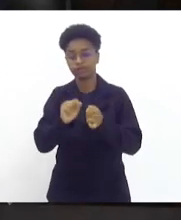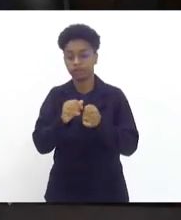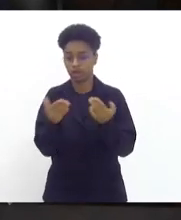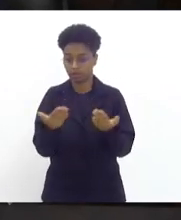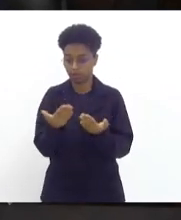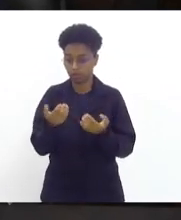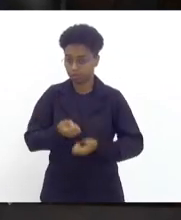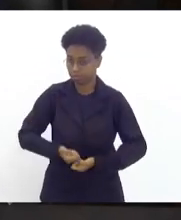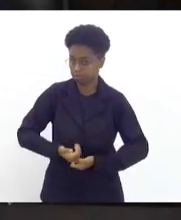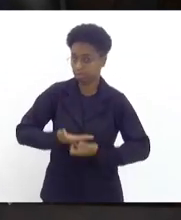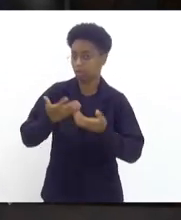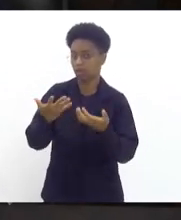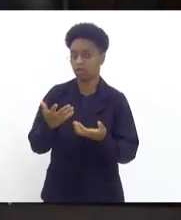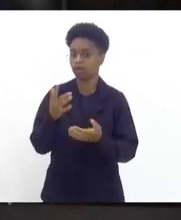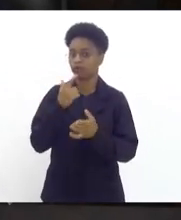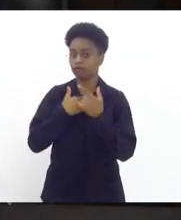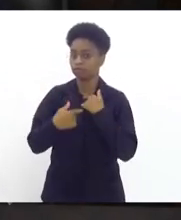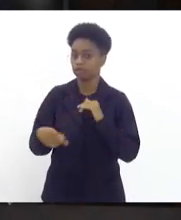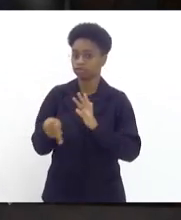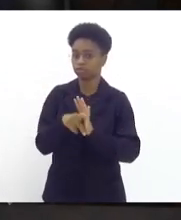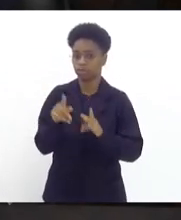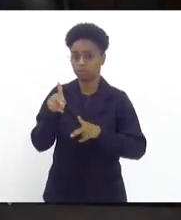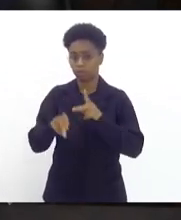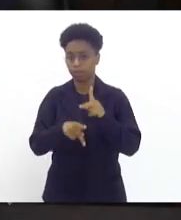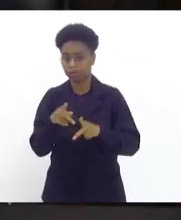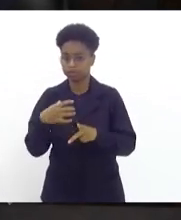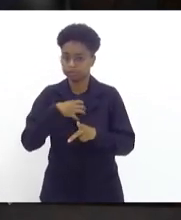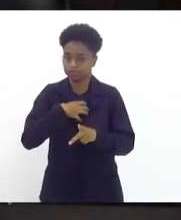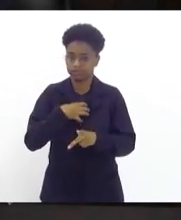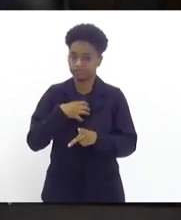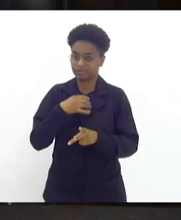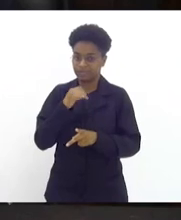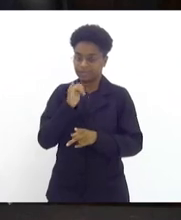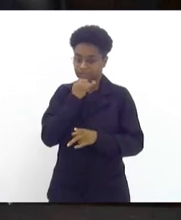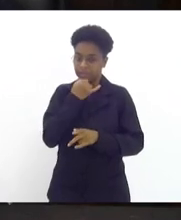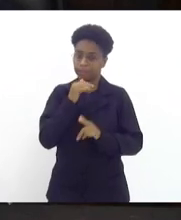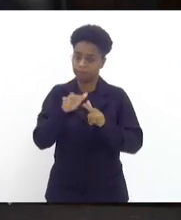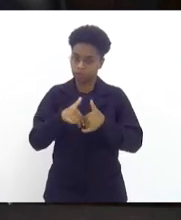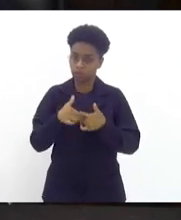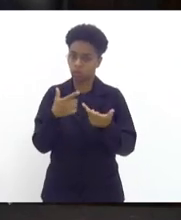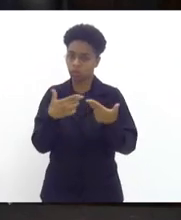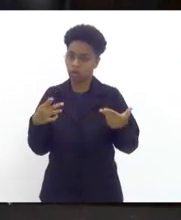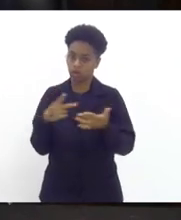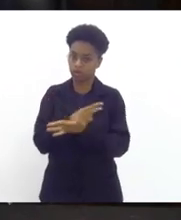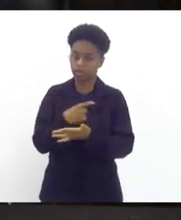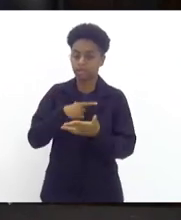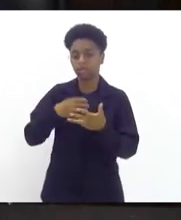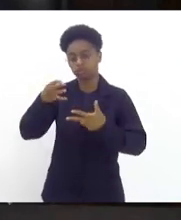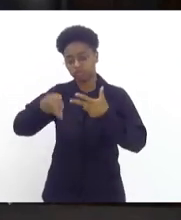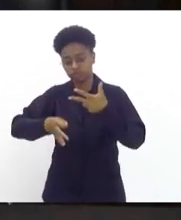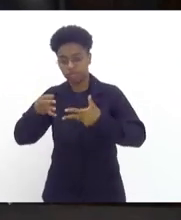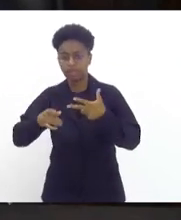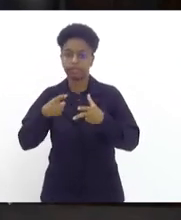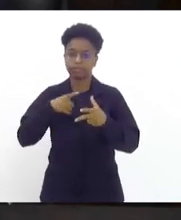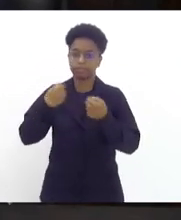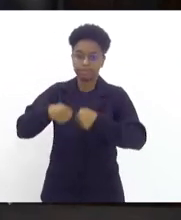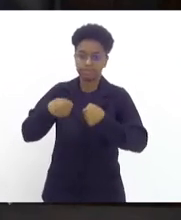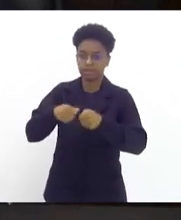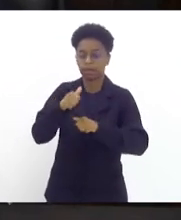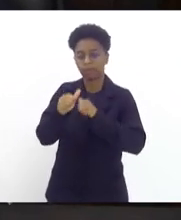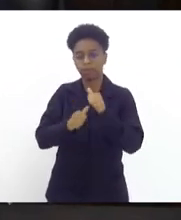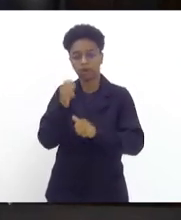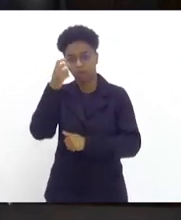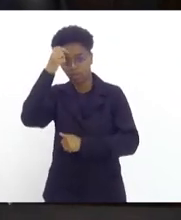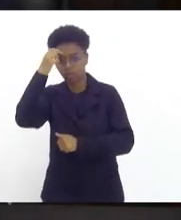externando o desejo da população de insatisfação com o que está acontecendo que passa pelo Judiciário passa pelo uma mudança de Cultura passa